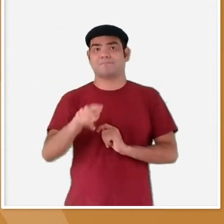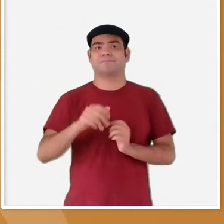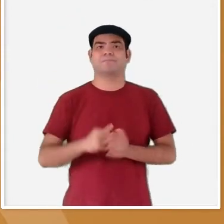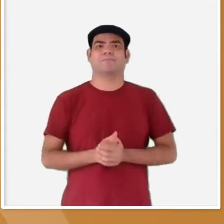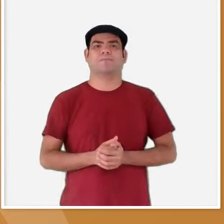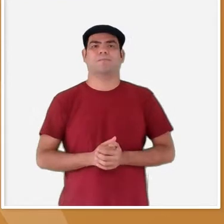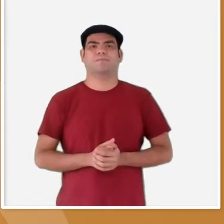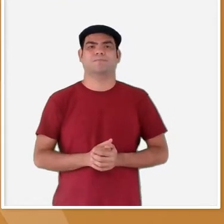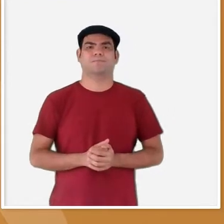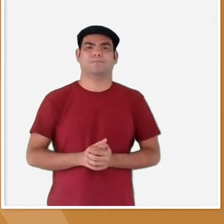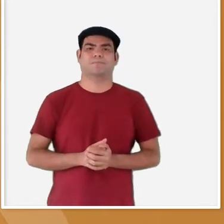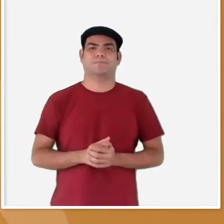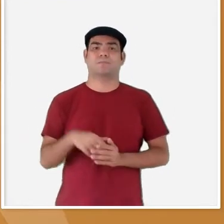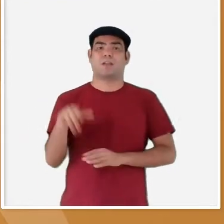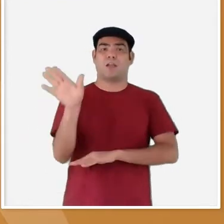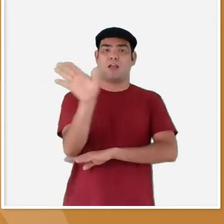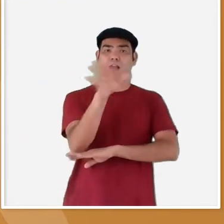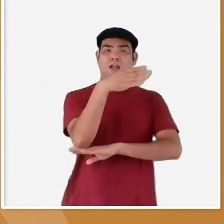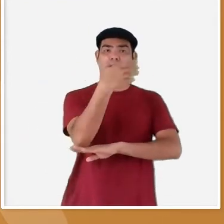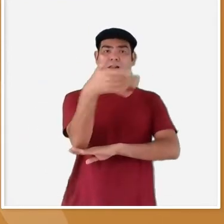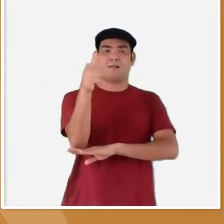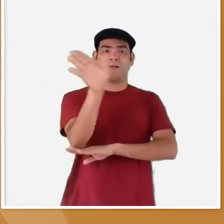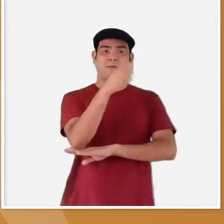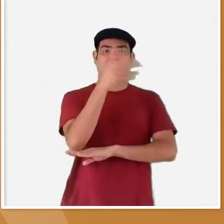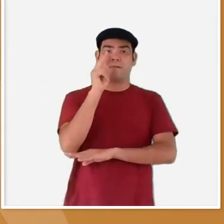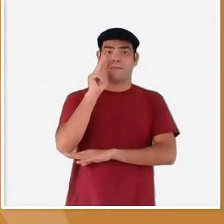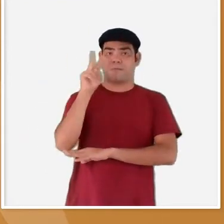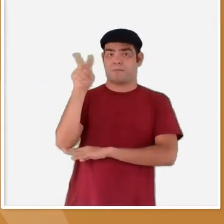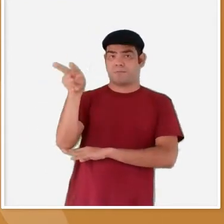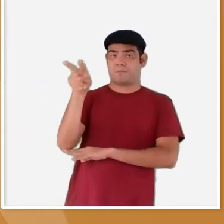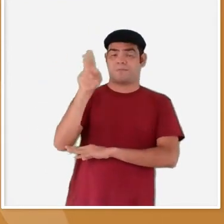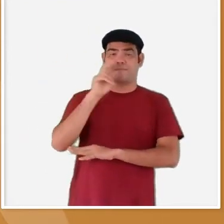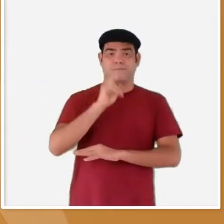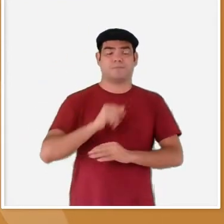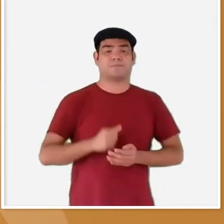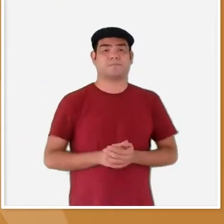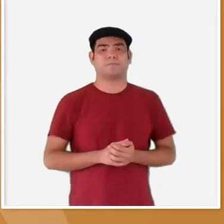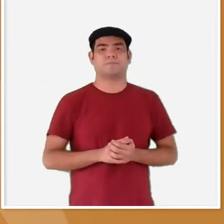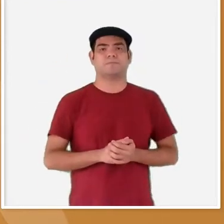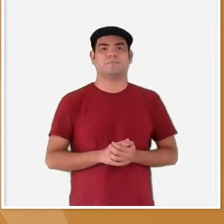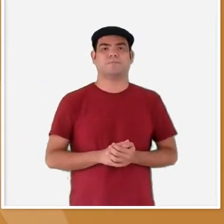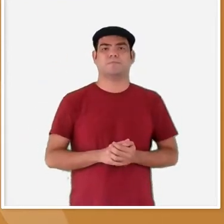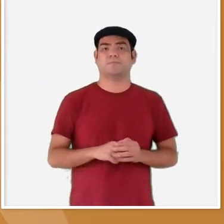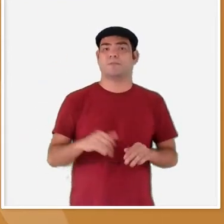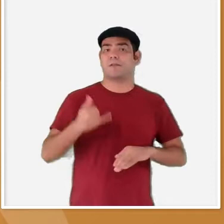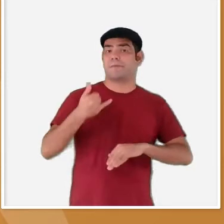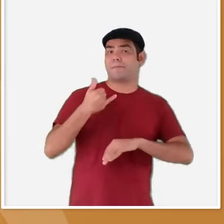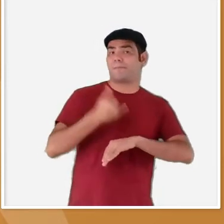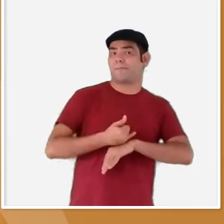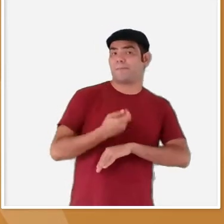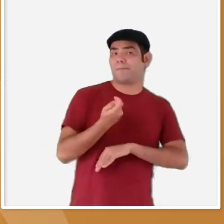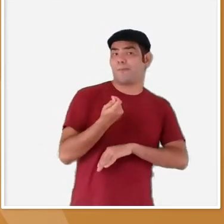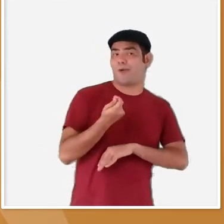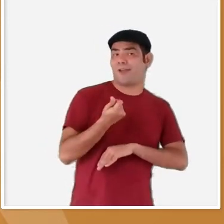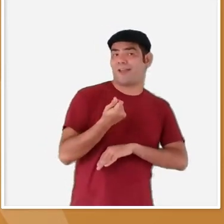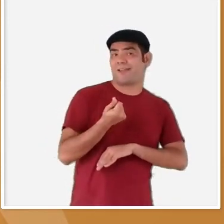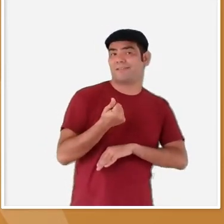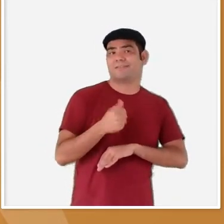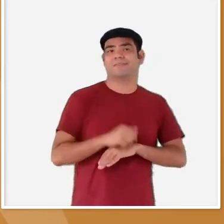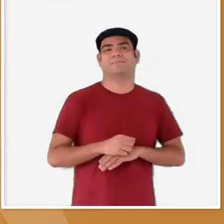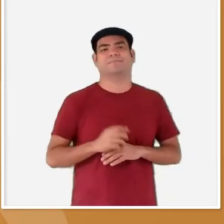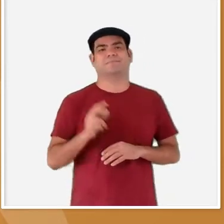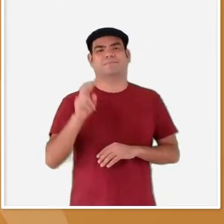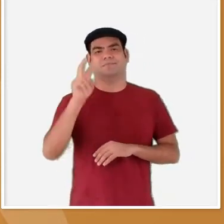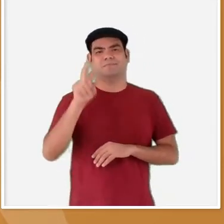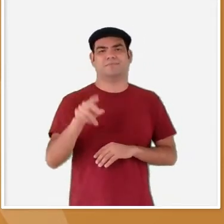sua bandeira aqui está representada para nós, né? E a sua moeda é o peso mexicano. Vou botar em